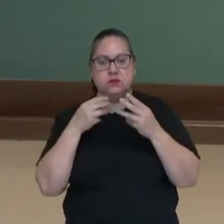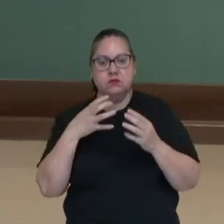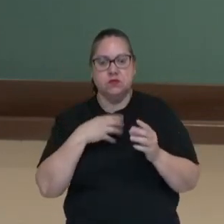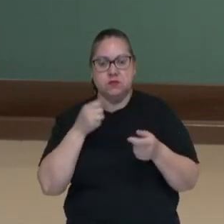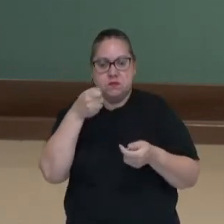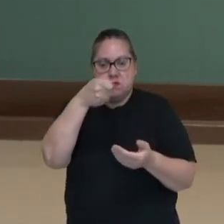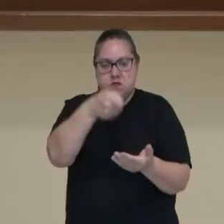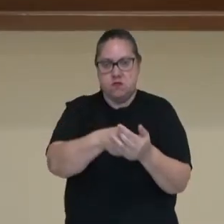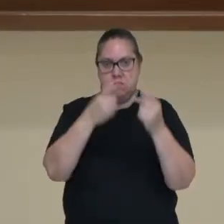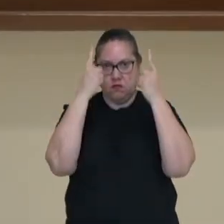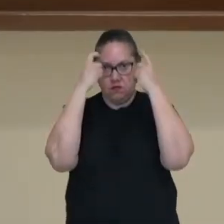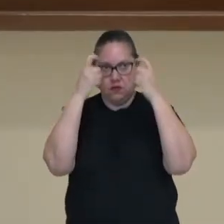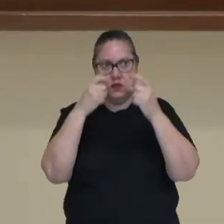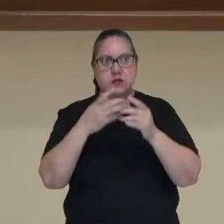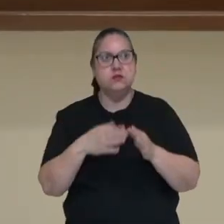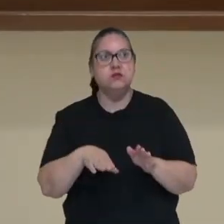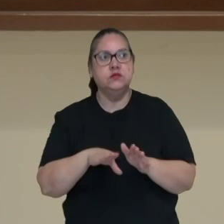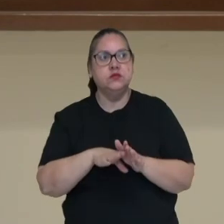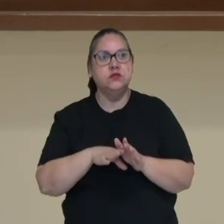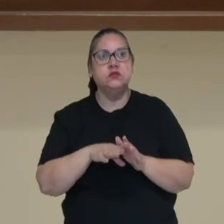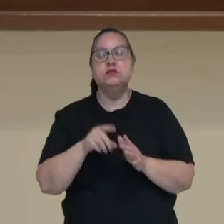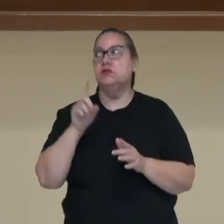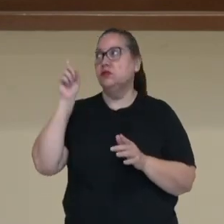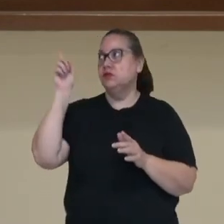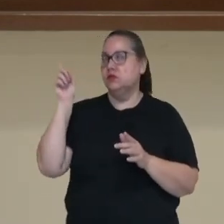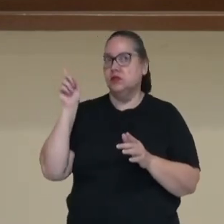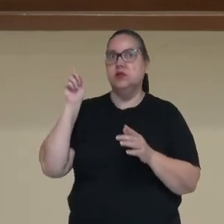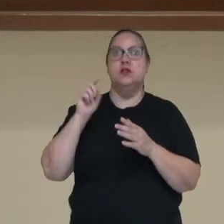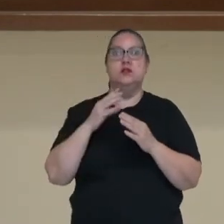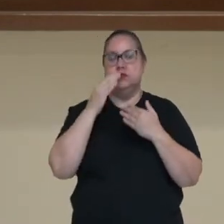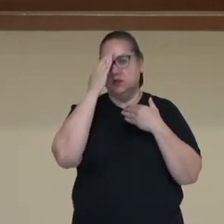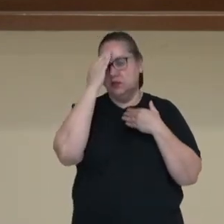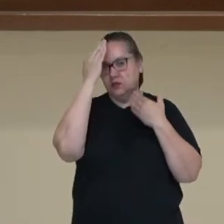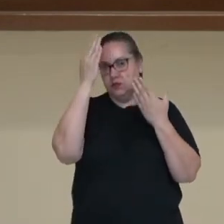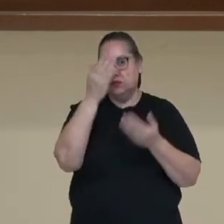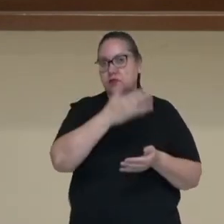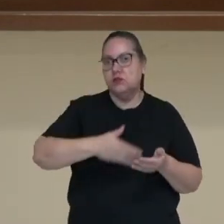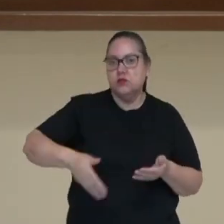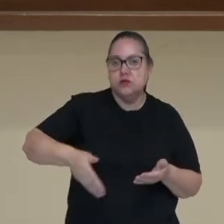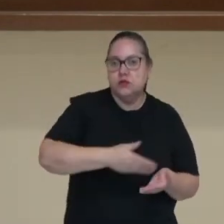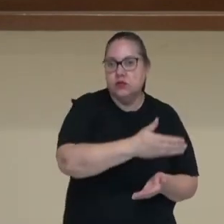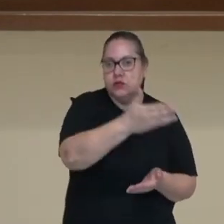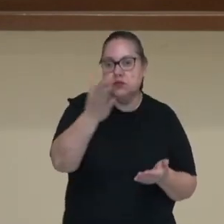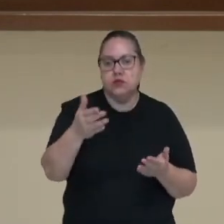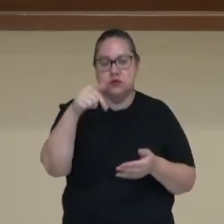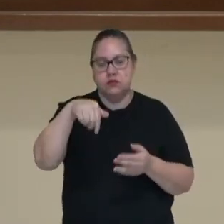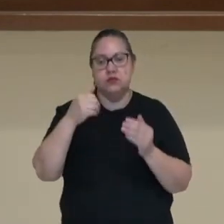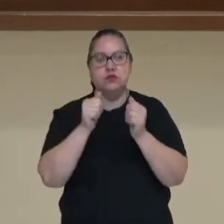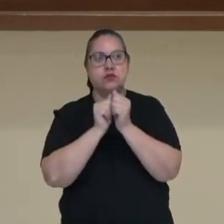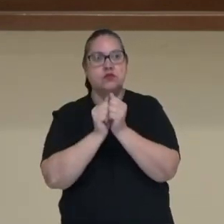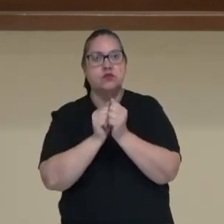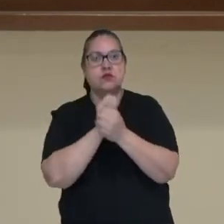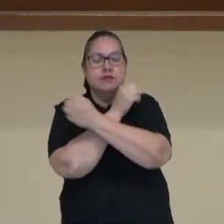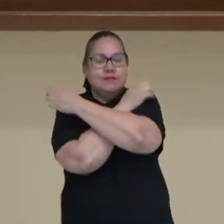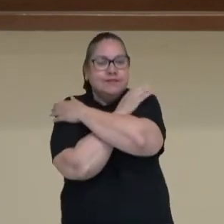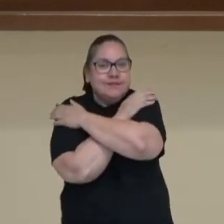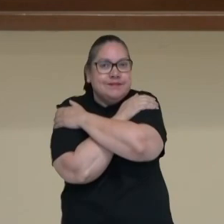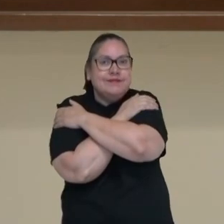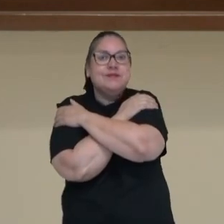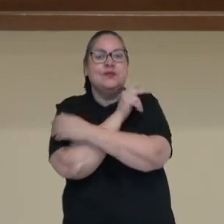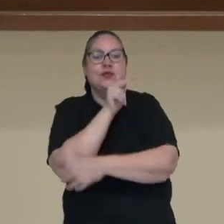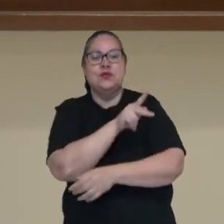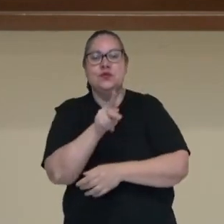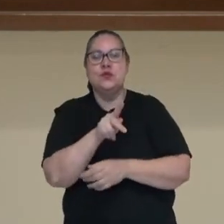violência. Fechamos aí com nossas referências. Quero agradecer a todos vocês que estiveram junto conosco nesta aula. Aquele abração do seu